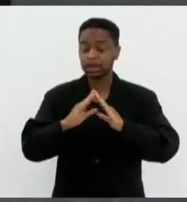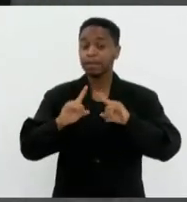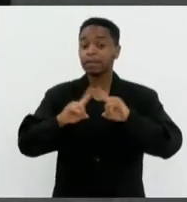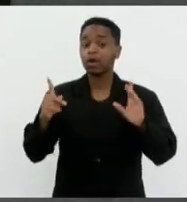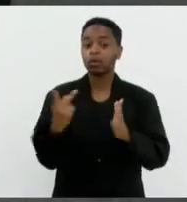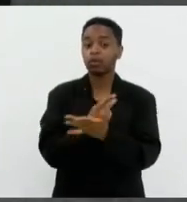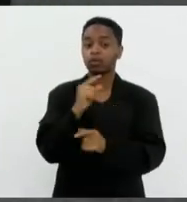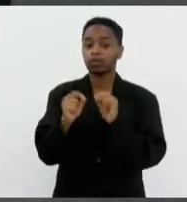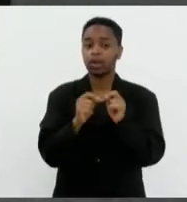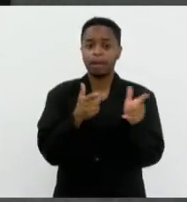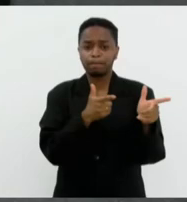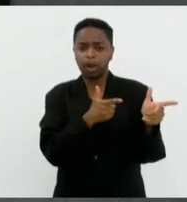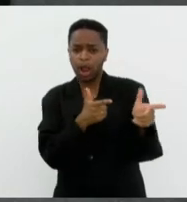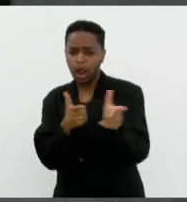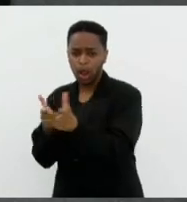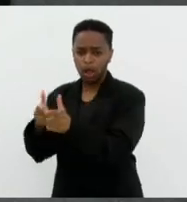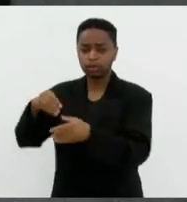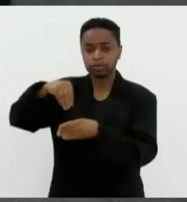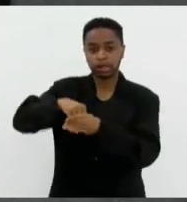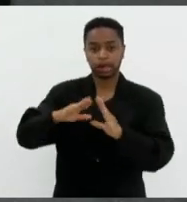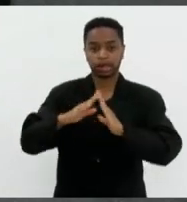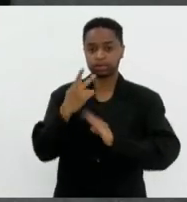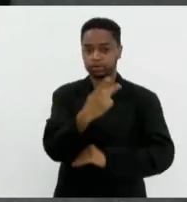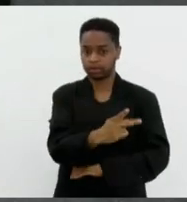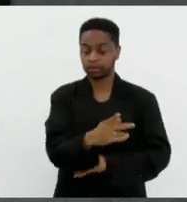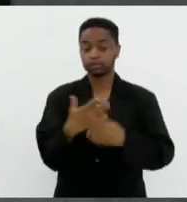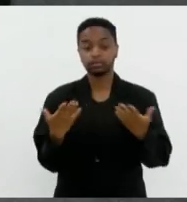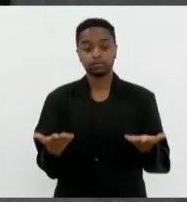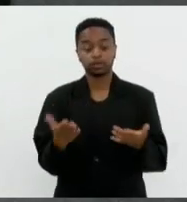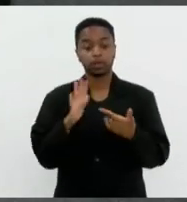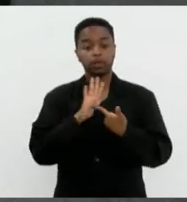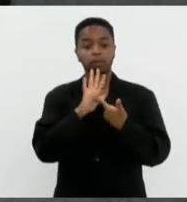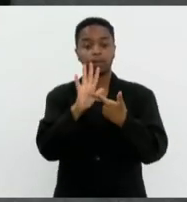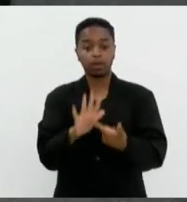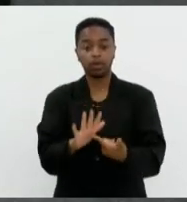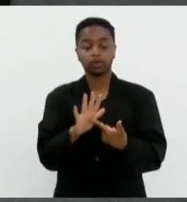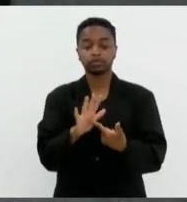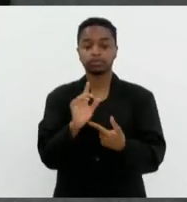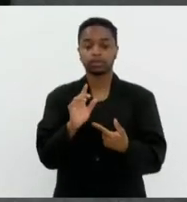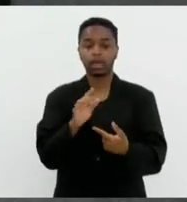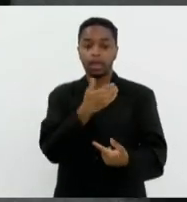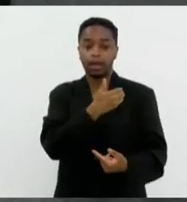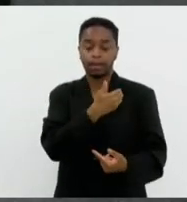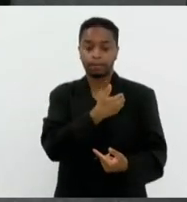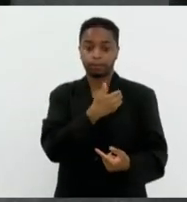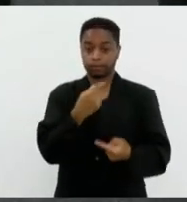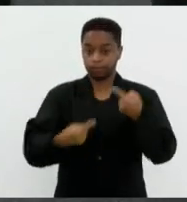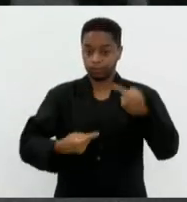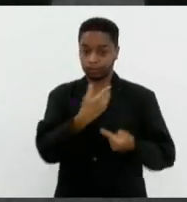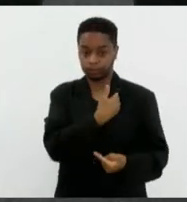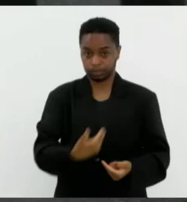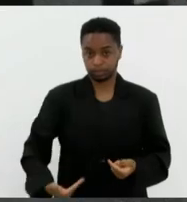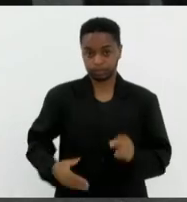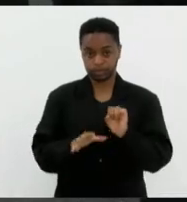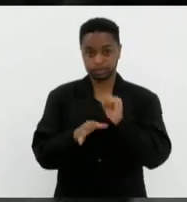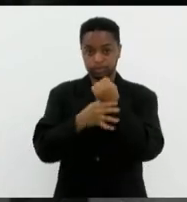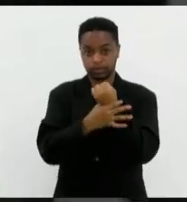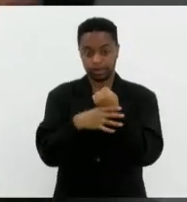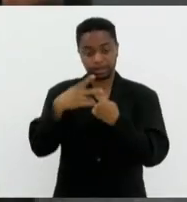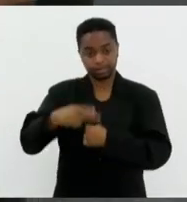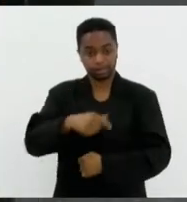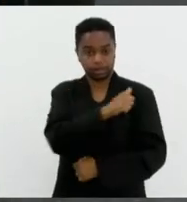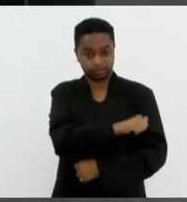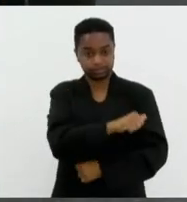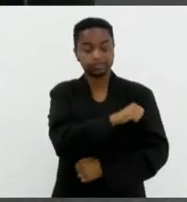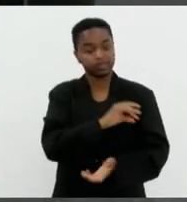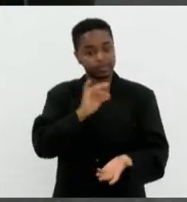extremamente metralhada. Isso demonstra, senhora presidenta, que a política pública de segurança no estado do Rio de Janeiro é cada